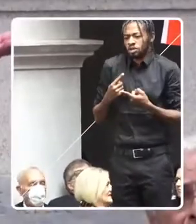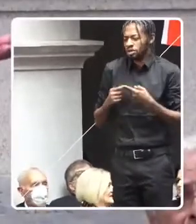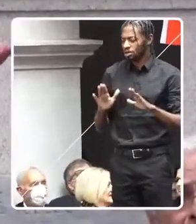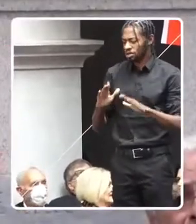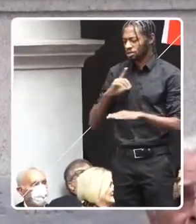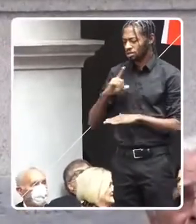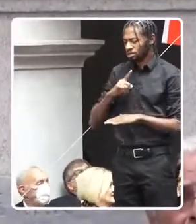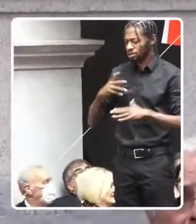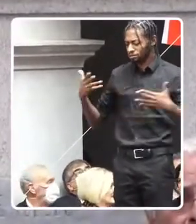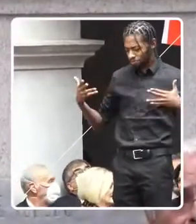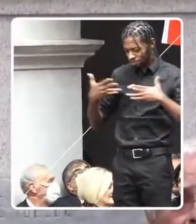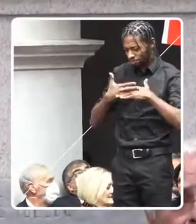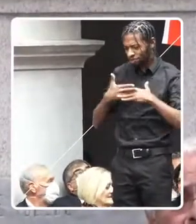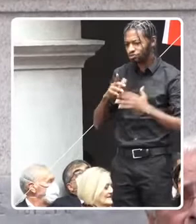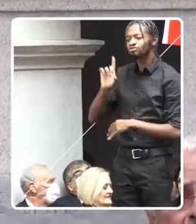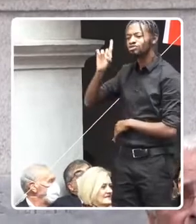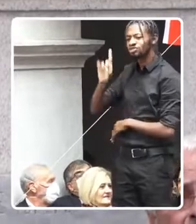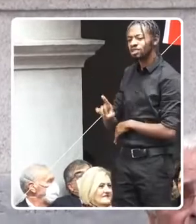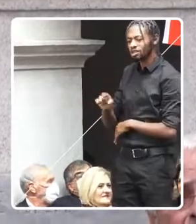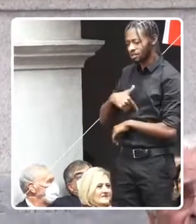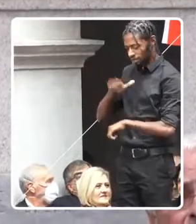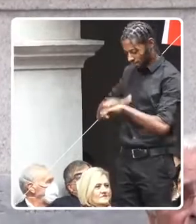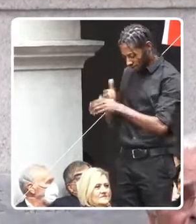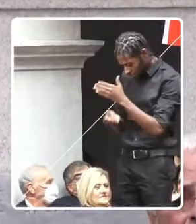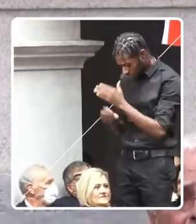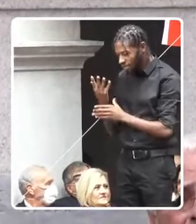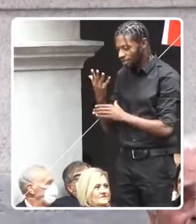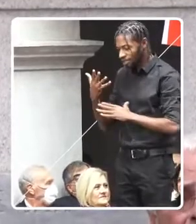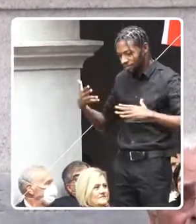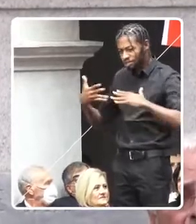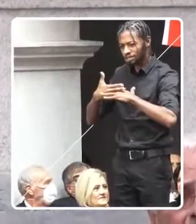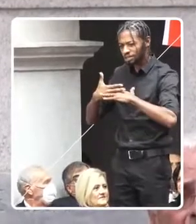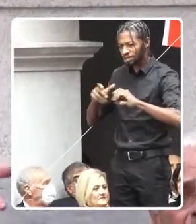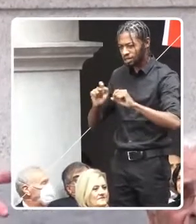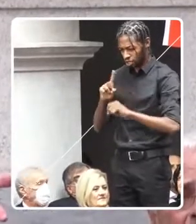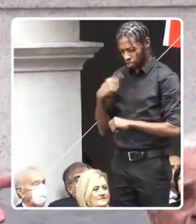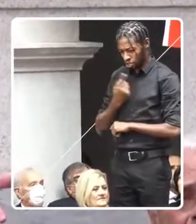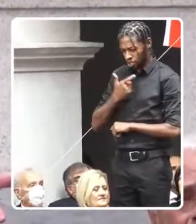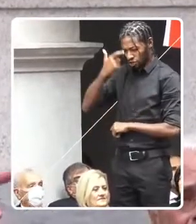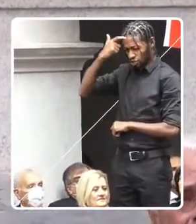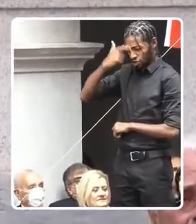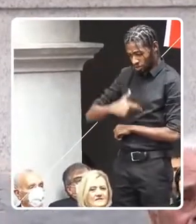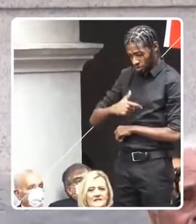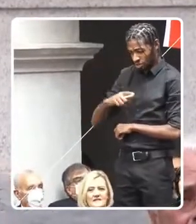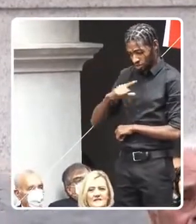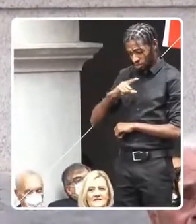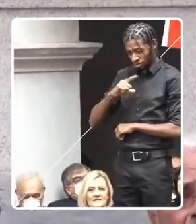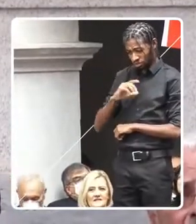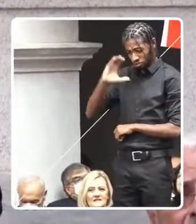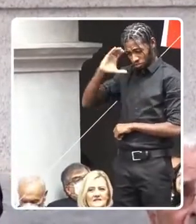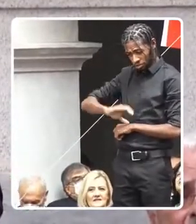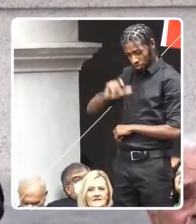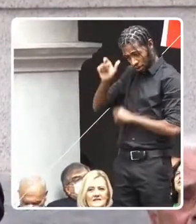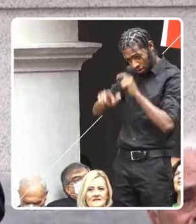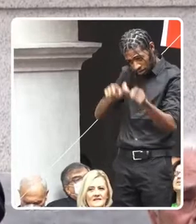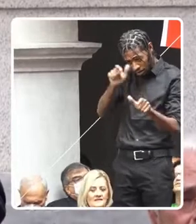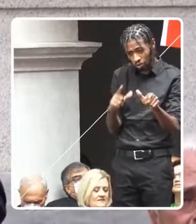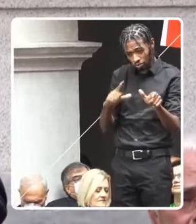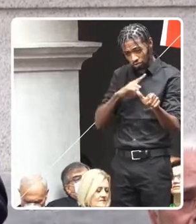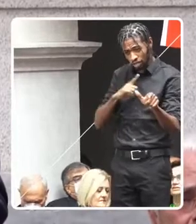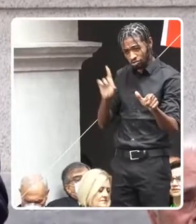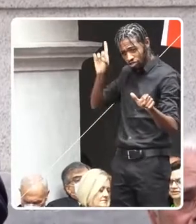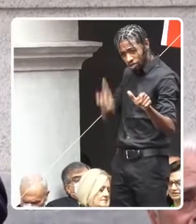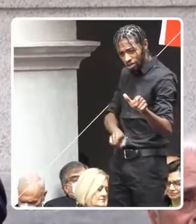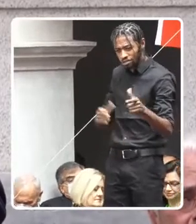se institui a cidadania. Ser cidadão é sinônimo de ter direitos. Isso significa o dia